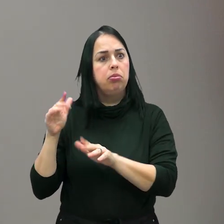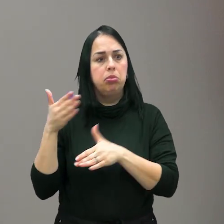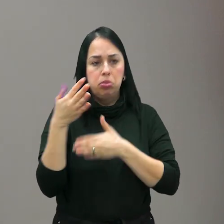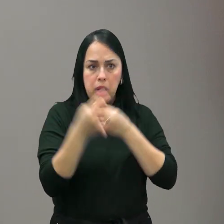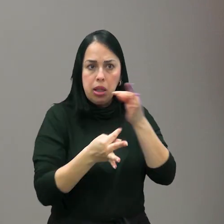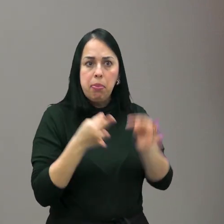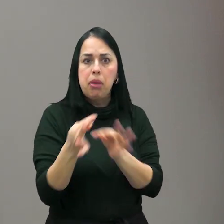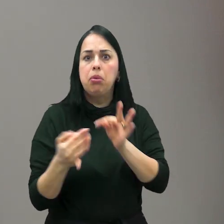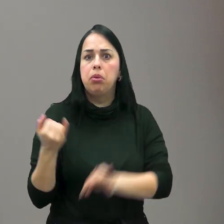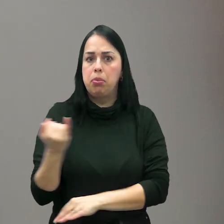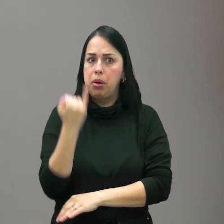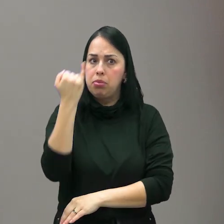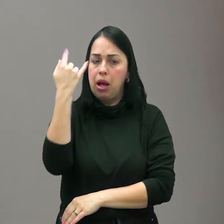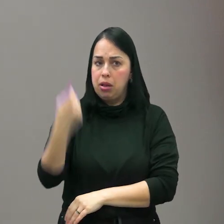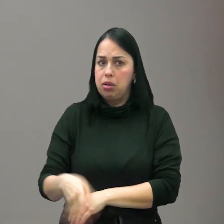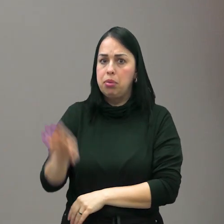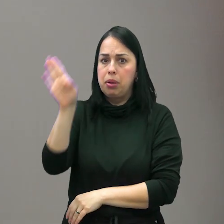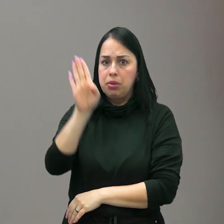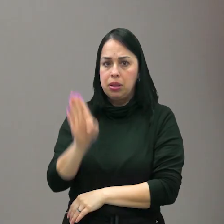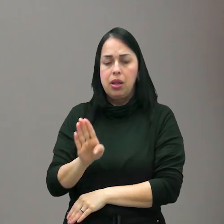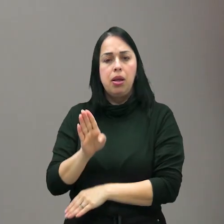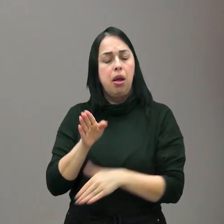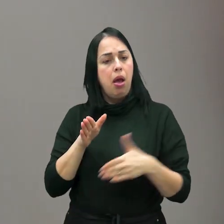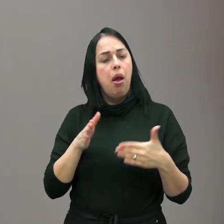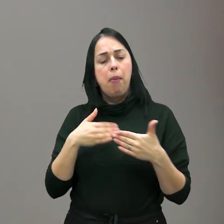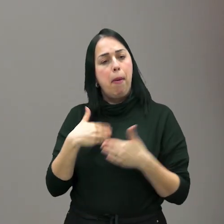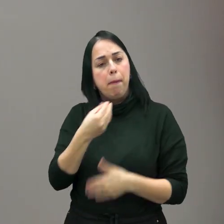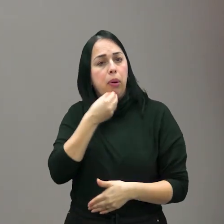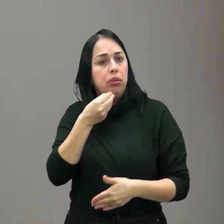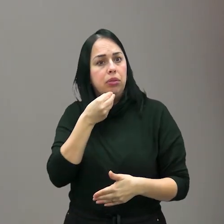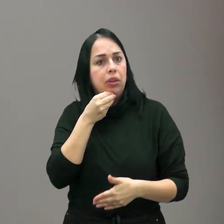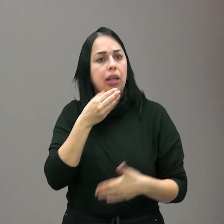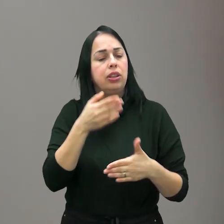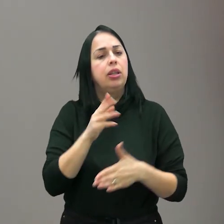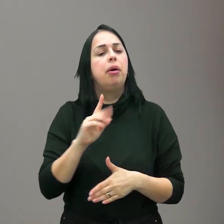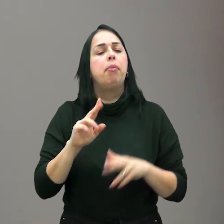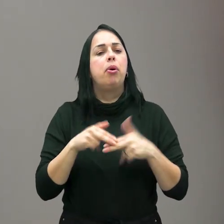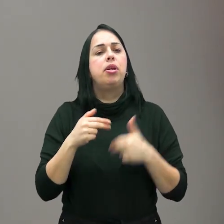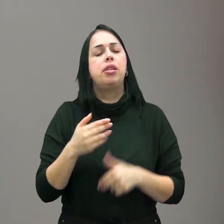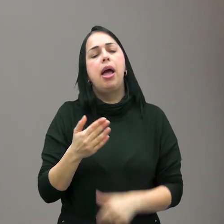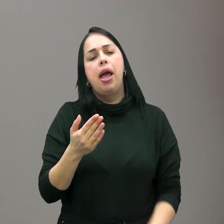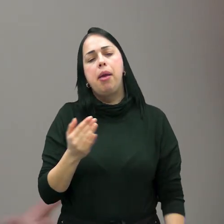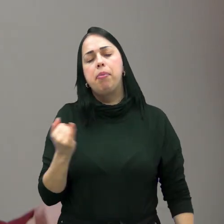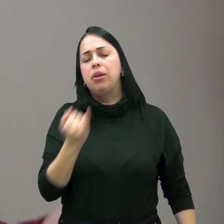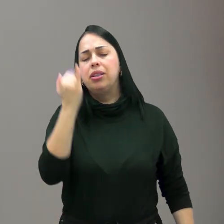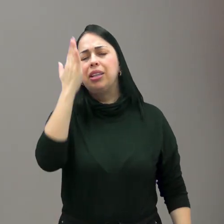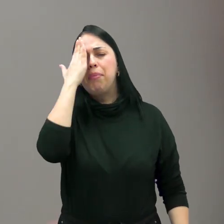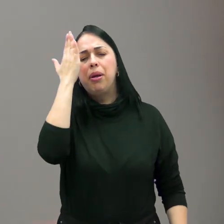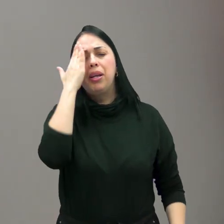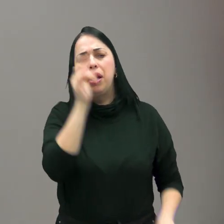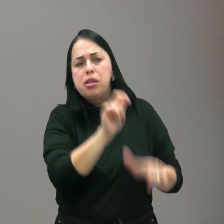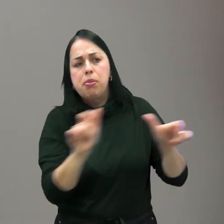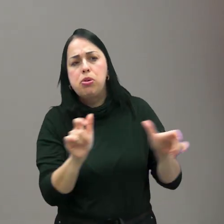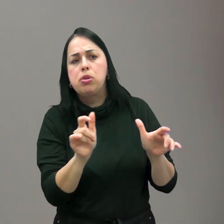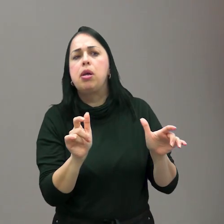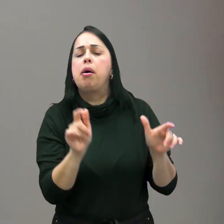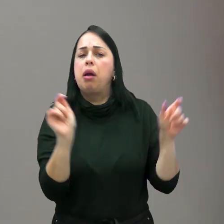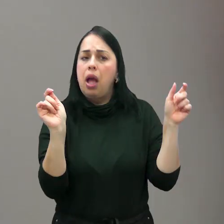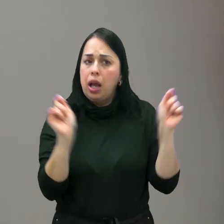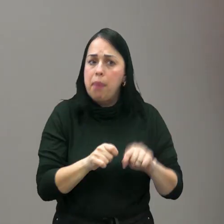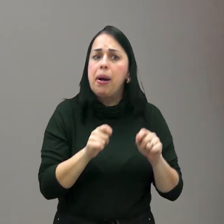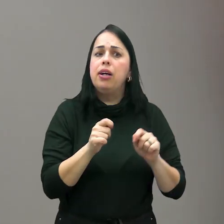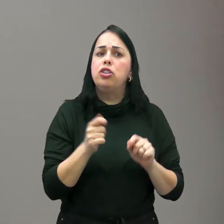muito importante aqui no Brasil, portas abertas, então é bom a gente saber que pessoas menos favorecidas